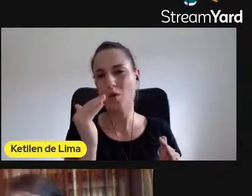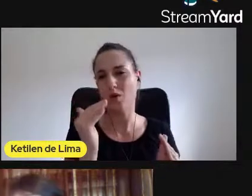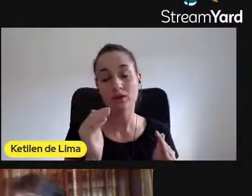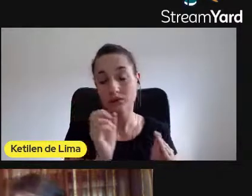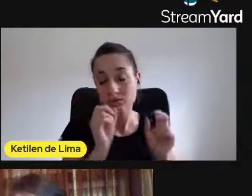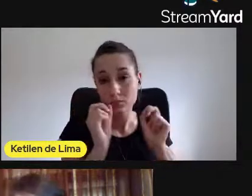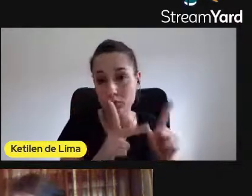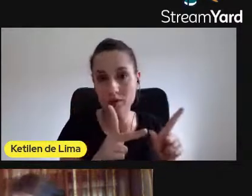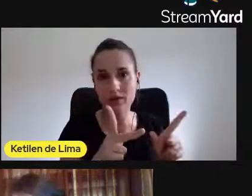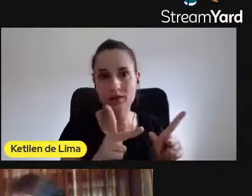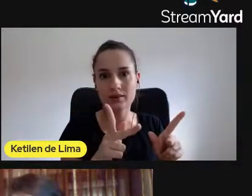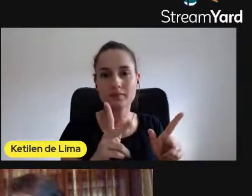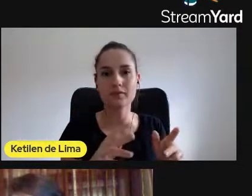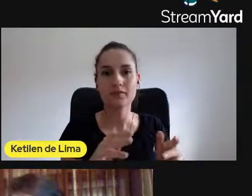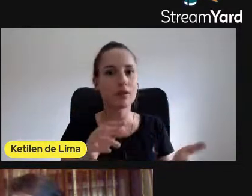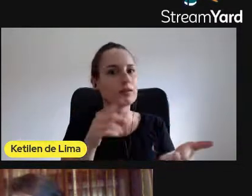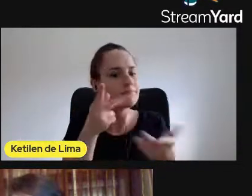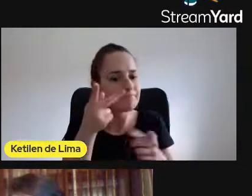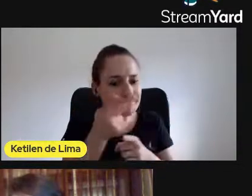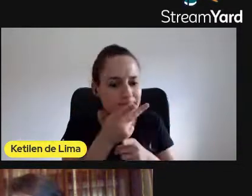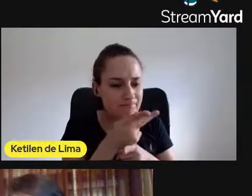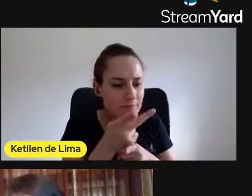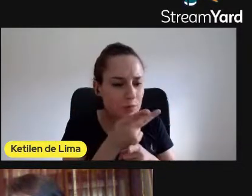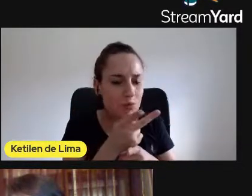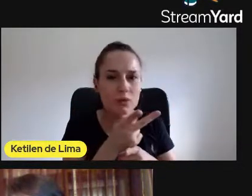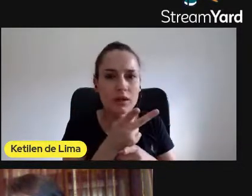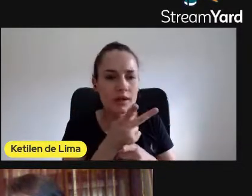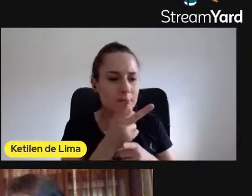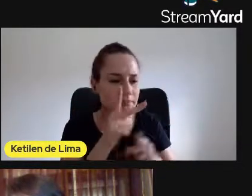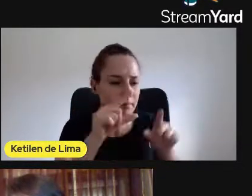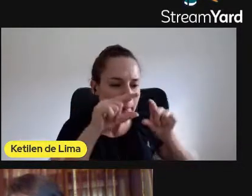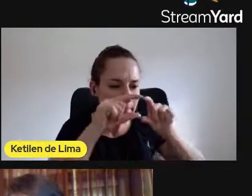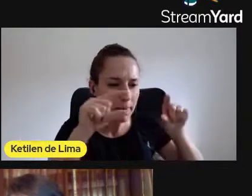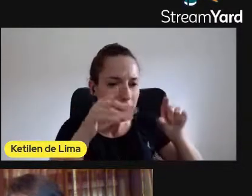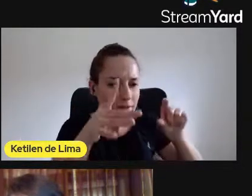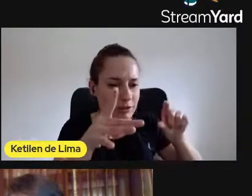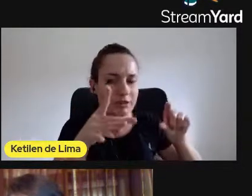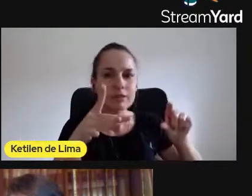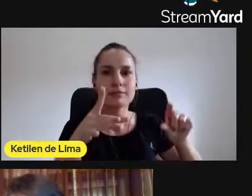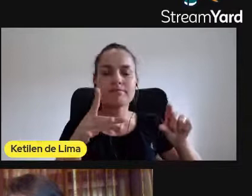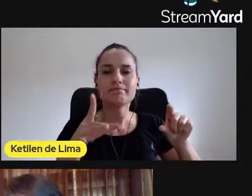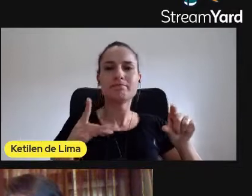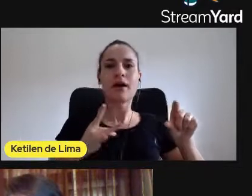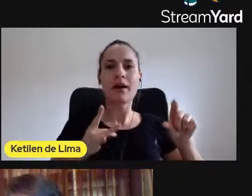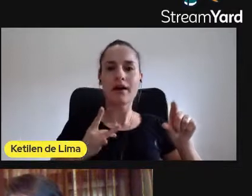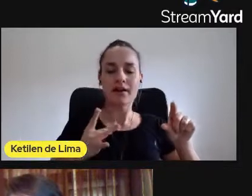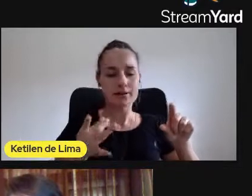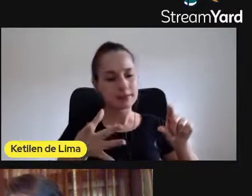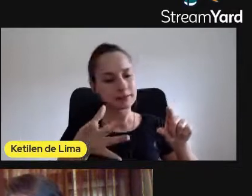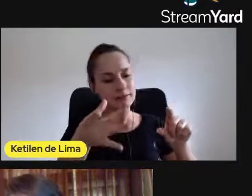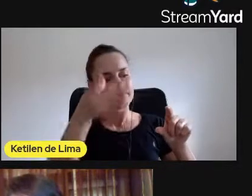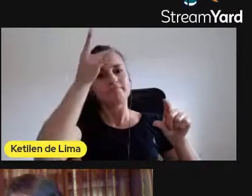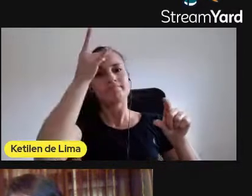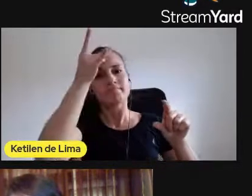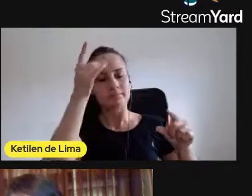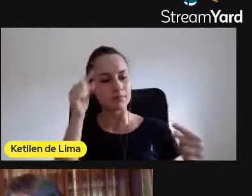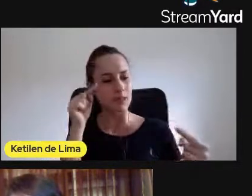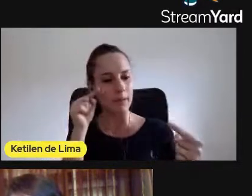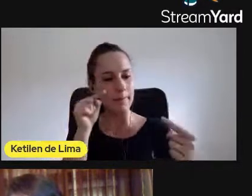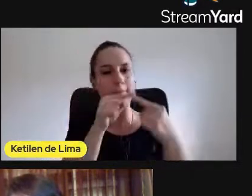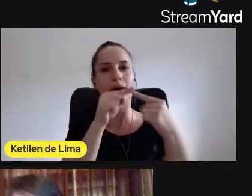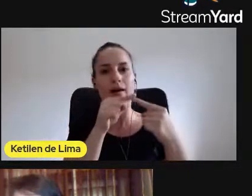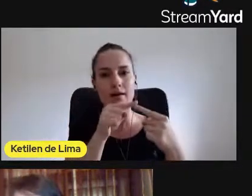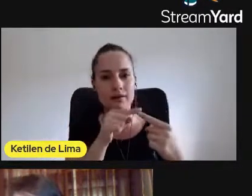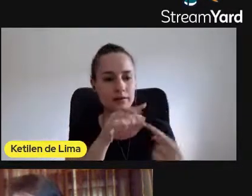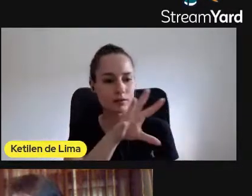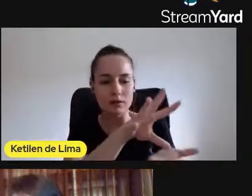ou, enfim, com qualquer tipo de conteúdo que eu estou tendo contato, o que isso tem a ver com a minha vida? né? Onde eu me encaixo em tudo isso? Como eu posso criar um